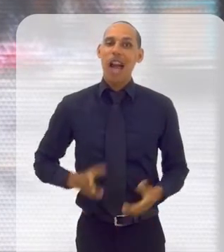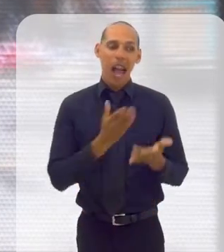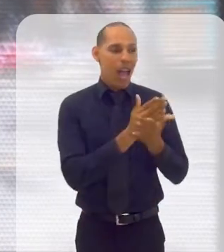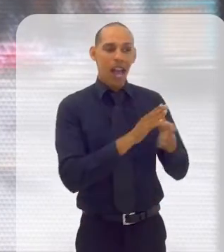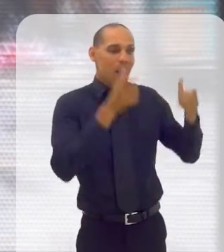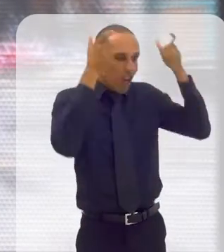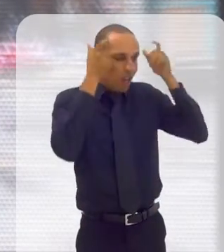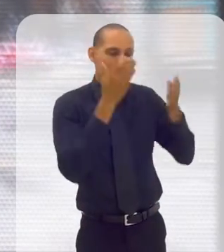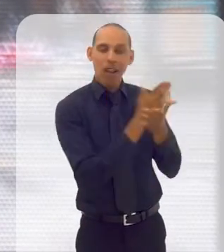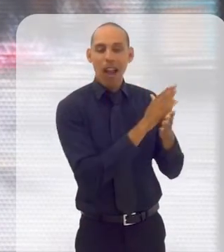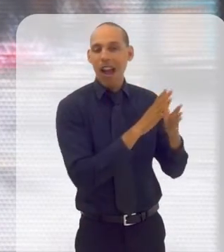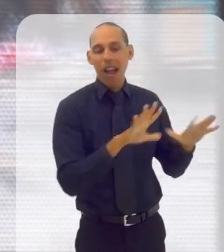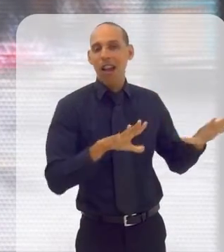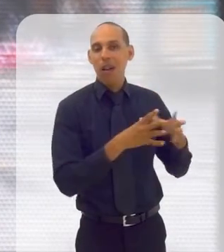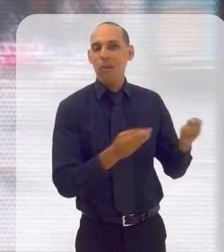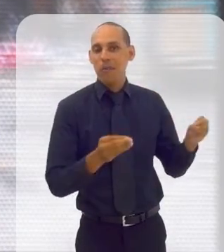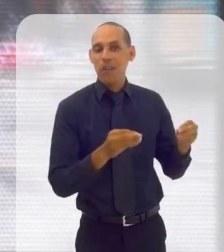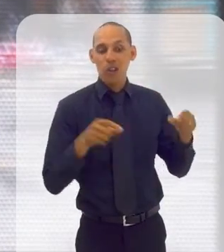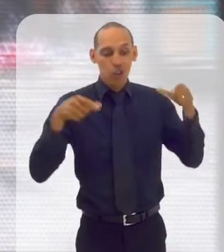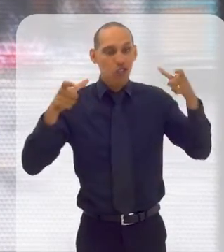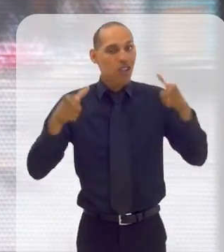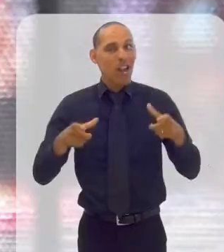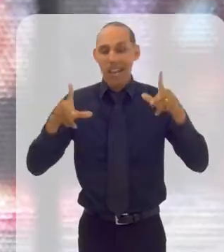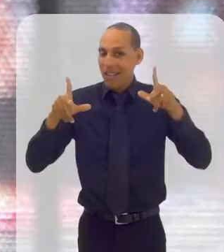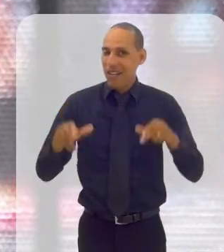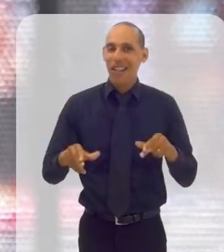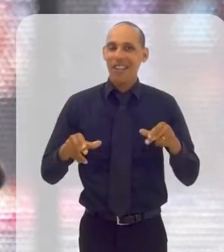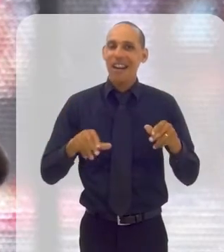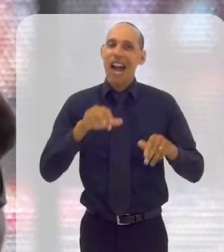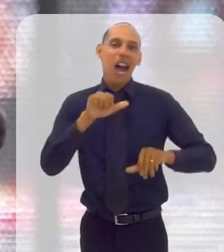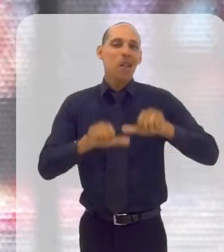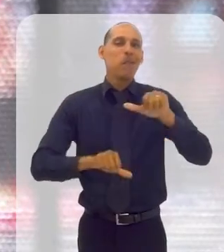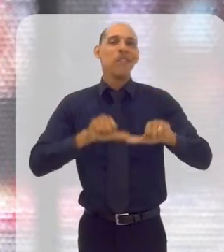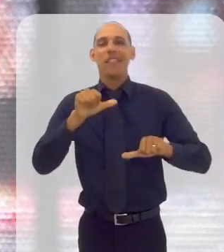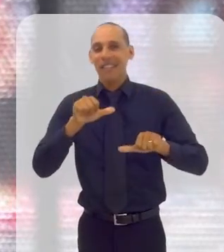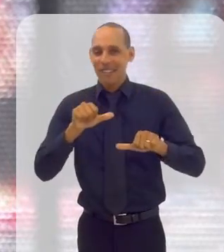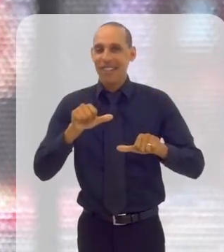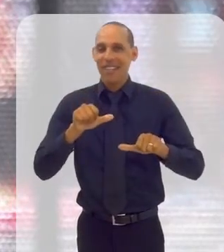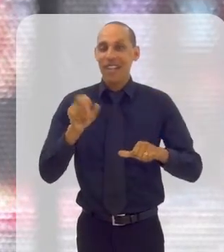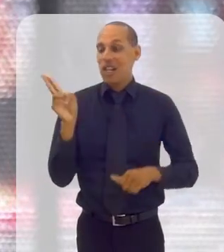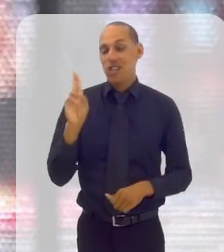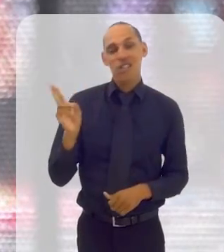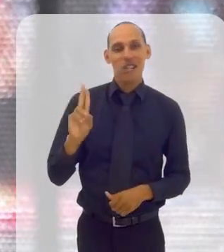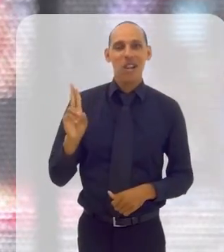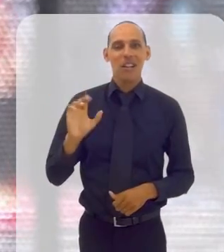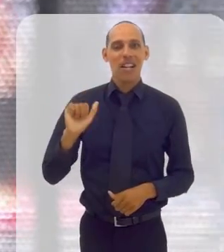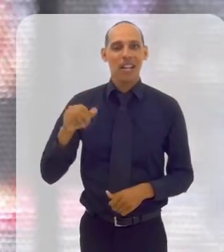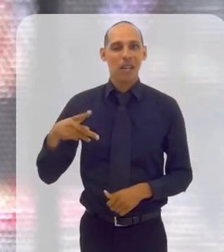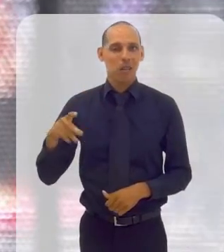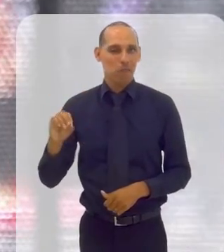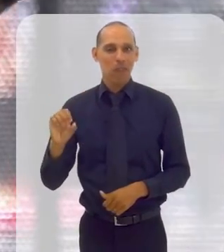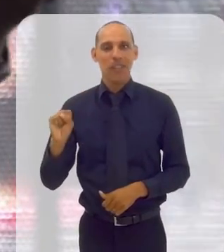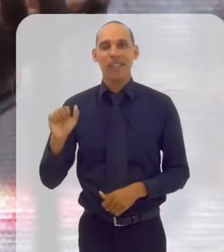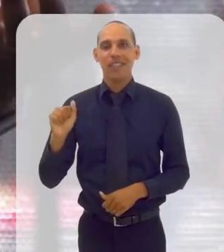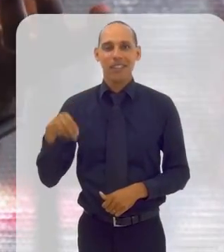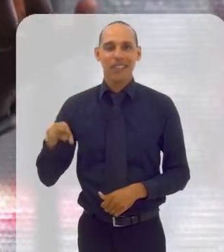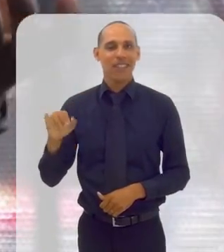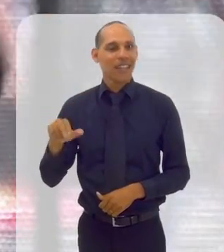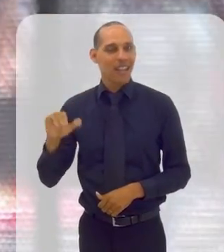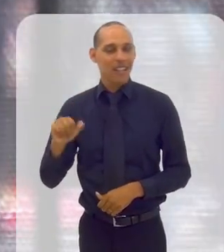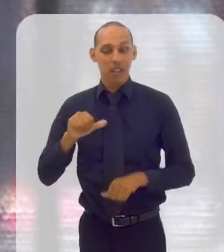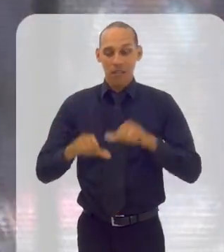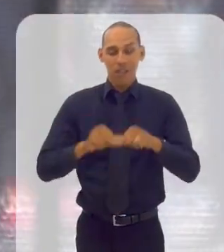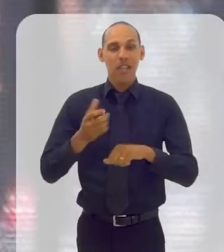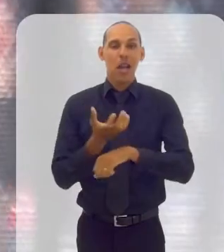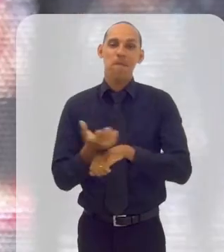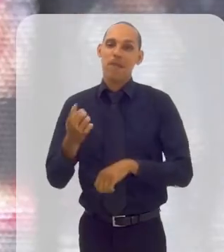vai dar queda a essa mesma monarquia, nesse mesmo lugar. Essa mudança de nome, né, de Campo de Santana